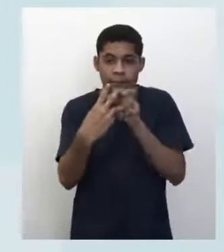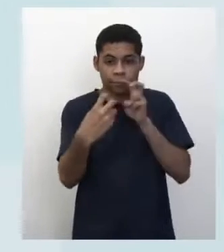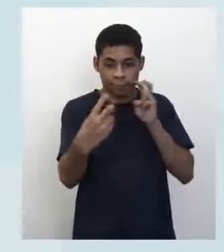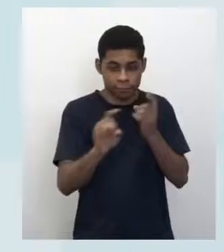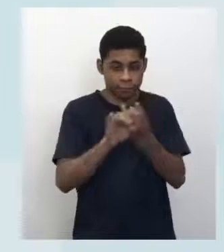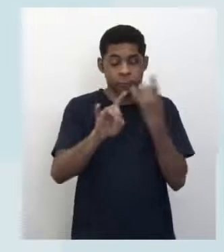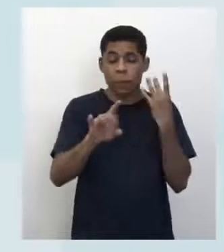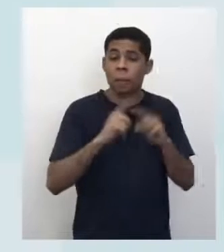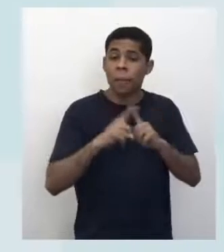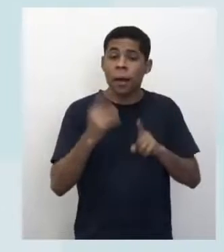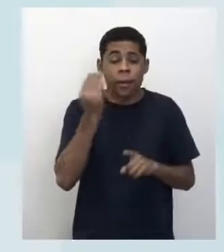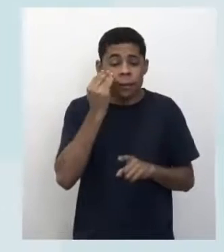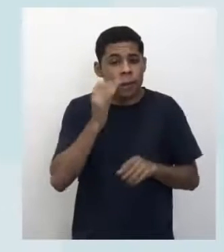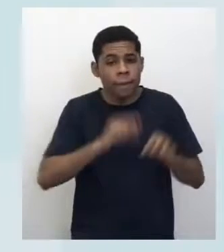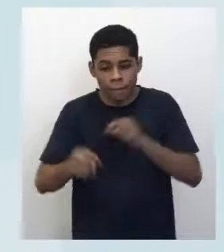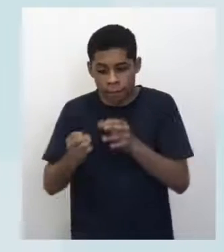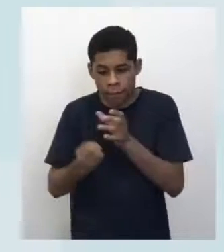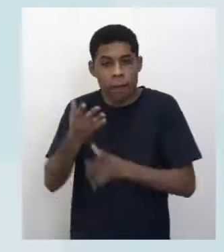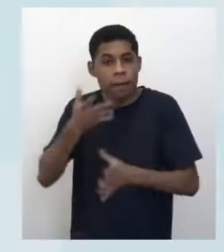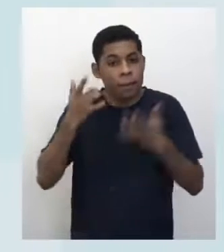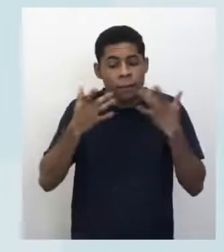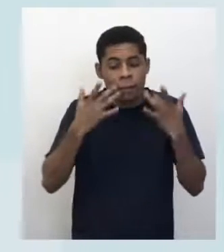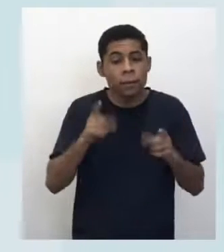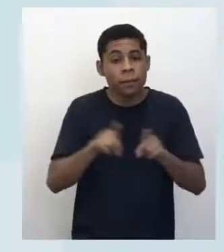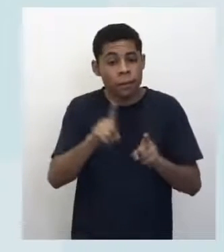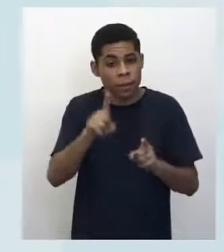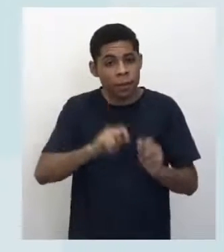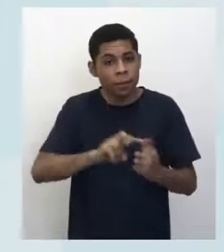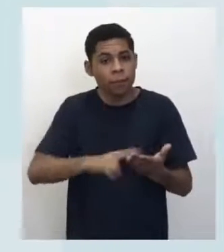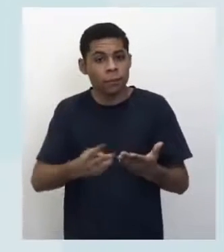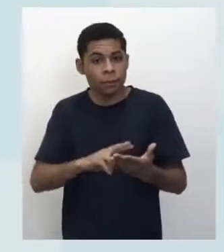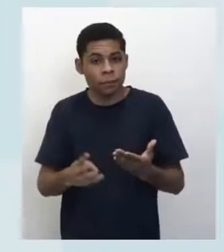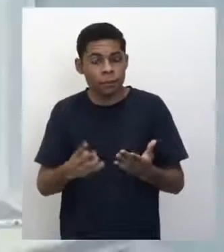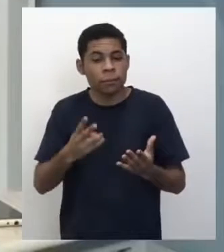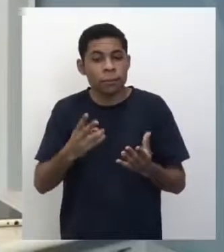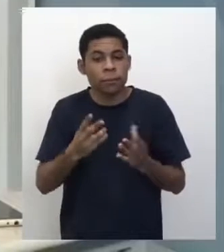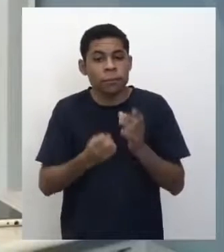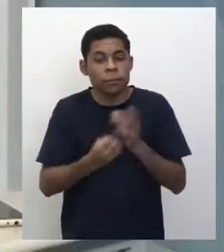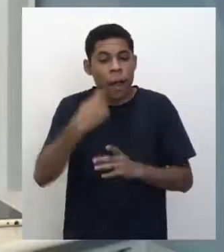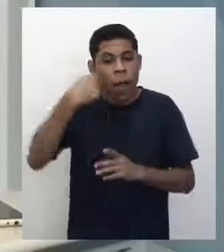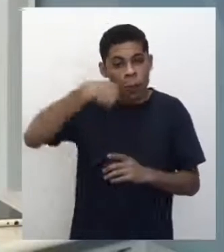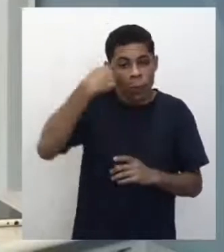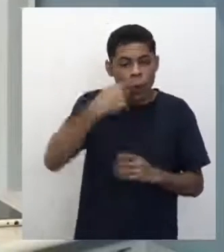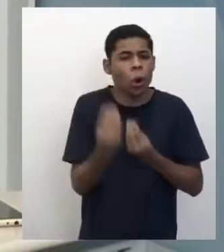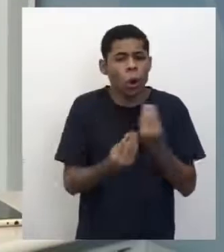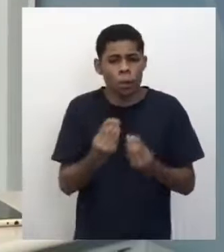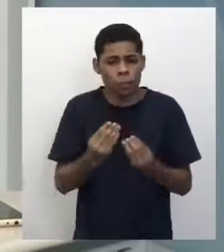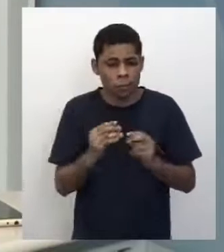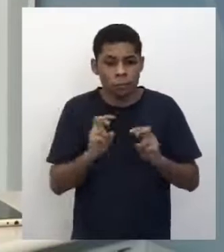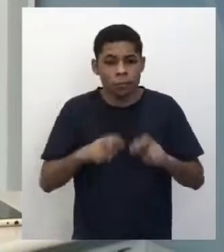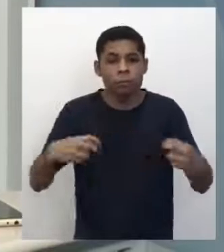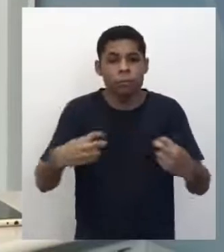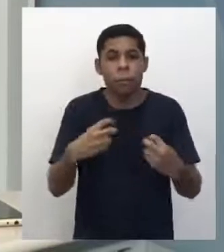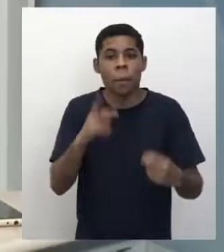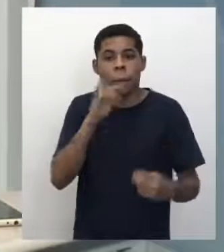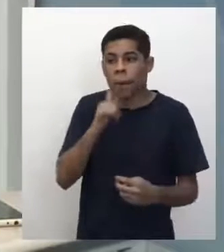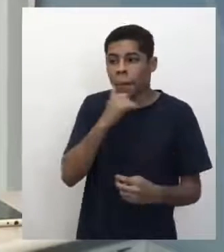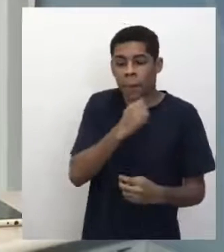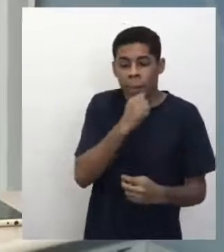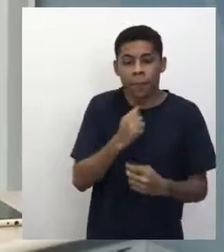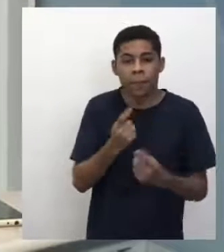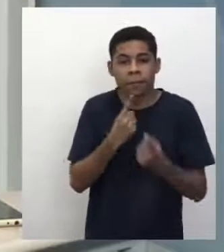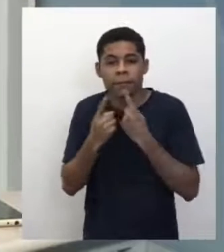texto teatral e interprete esse texto. Como que a gente pode fazer isso? Através de uma roda de conversa com o pai, com a mãe,